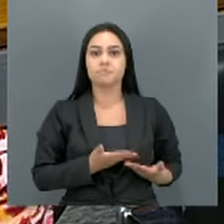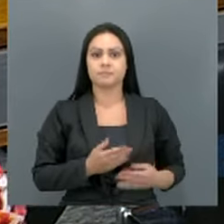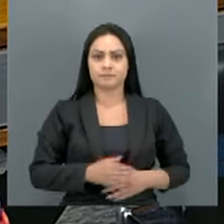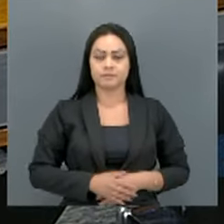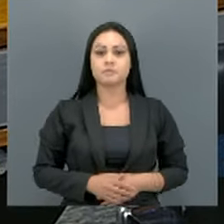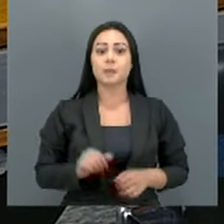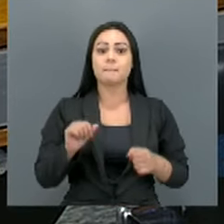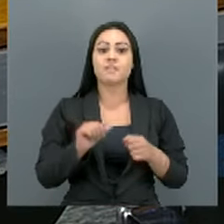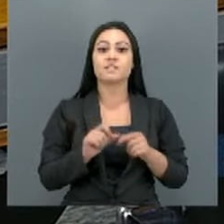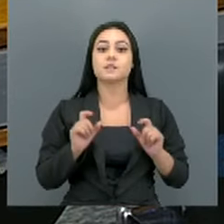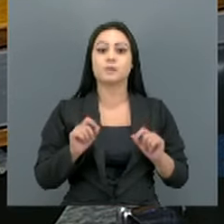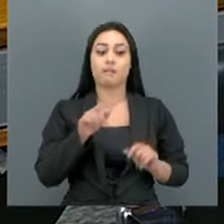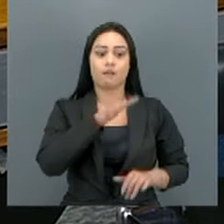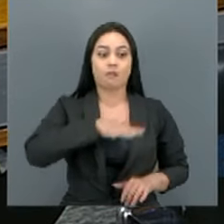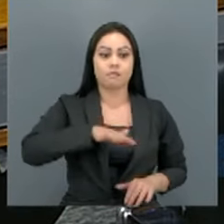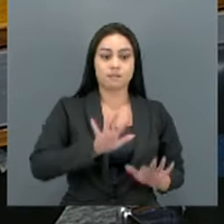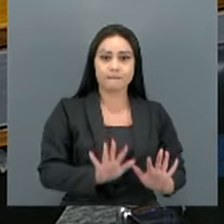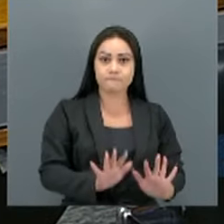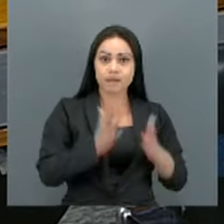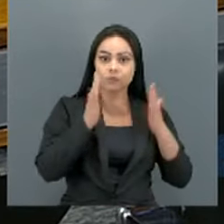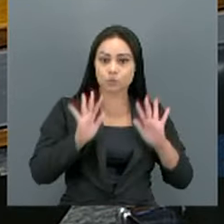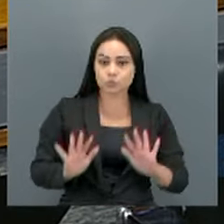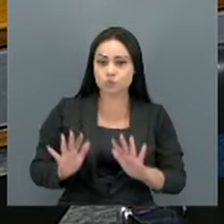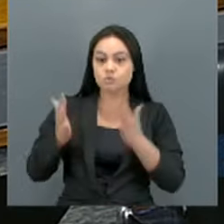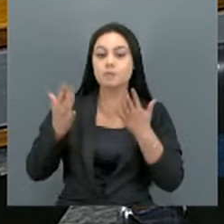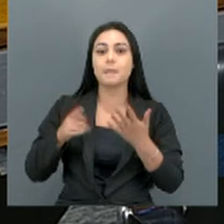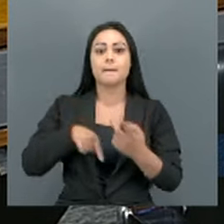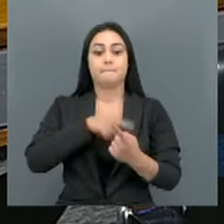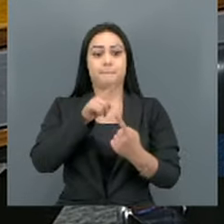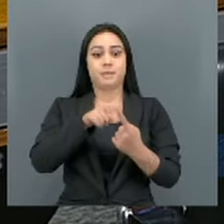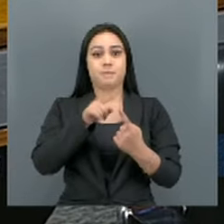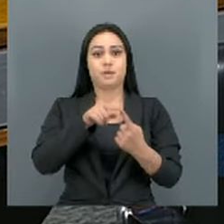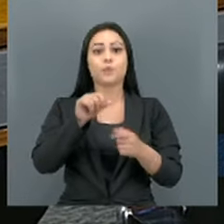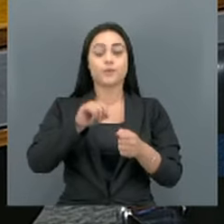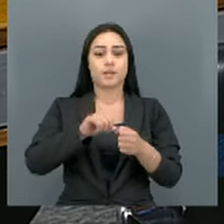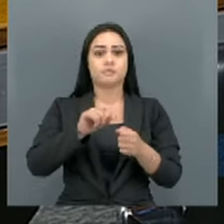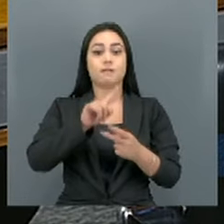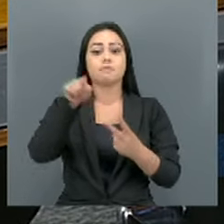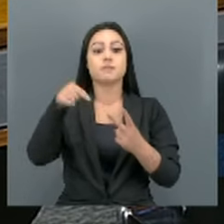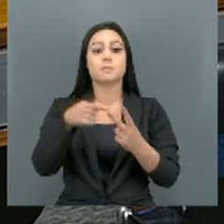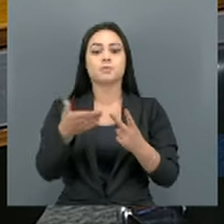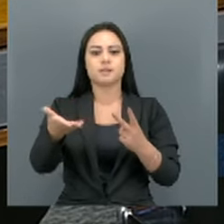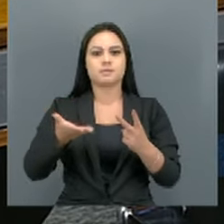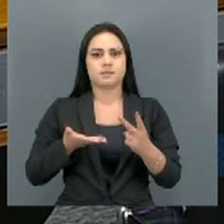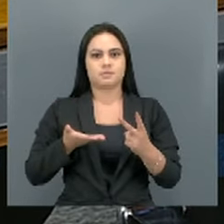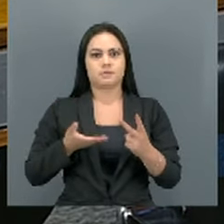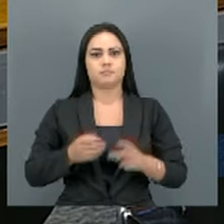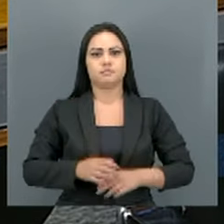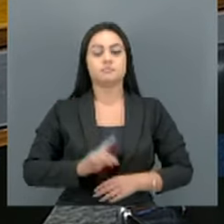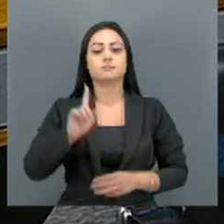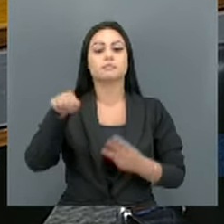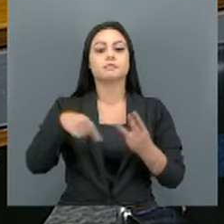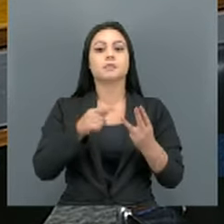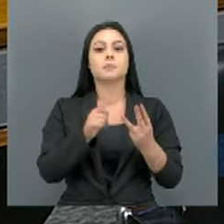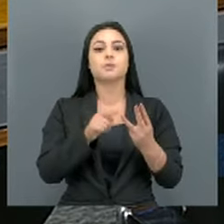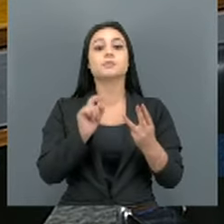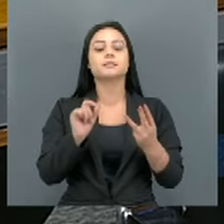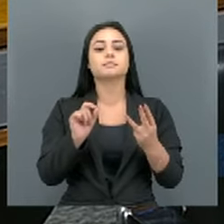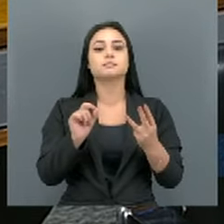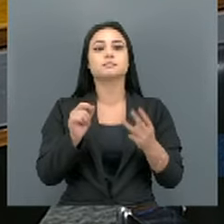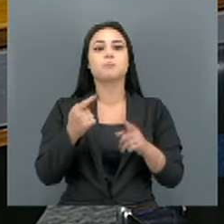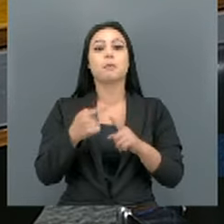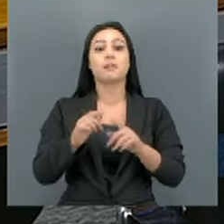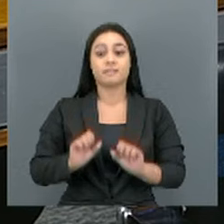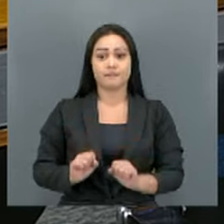para fazer aqueles eventos? Primeiro se fazem, depois se recebem. Depois, por que